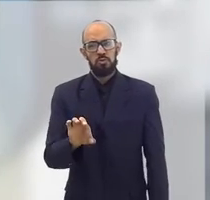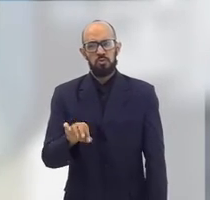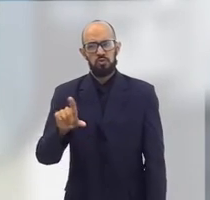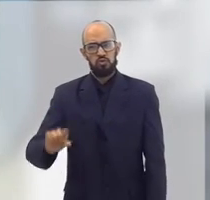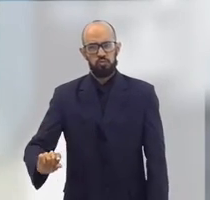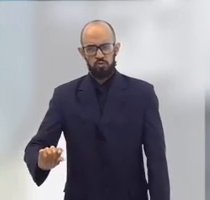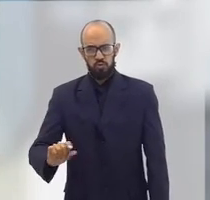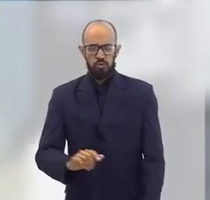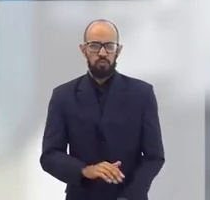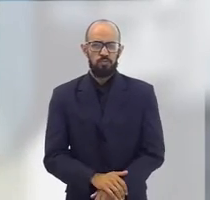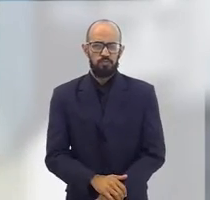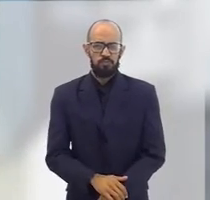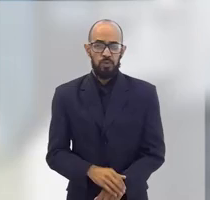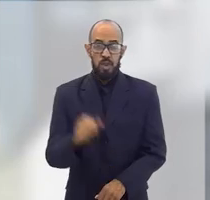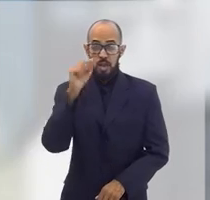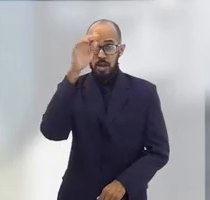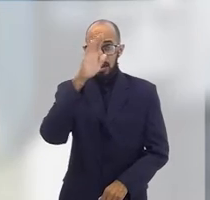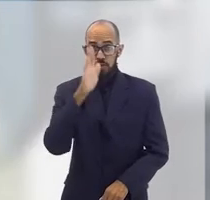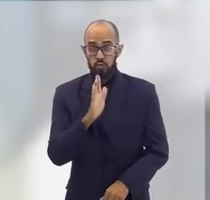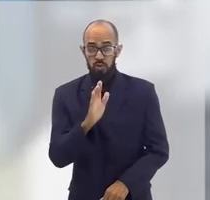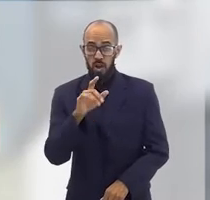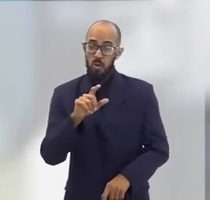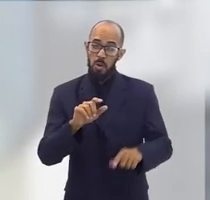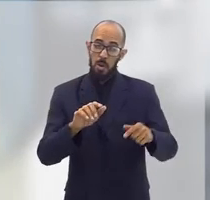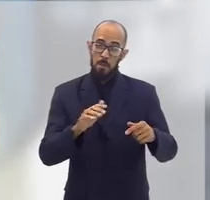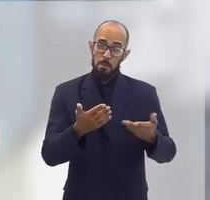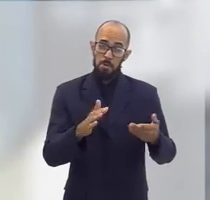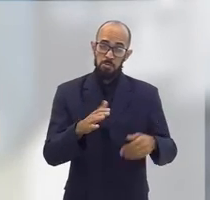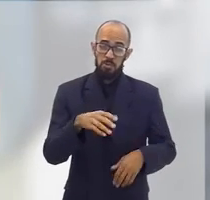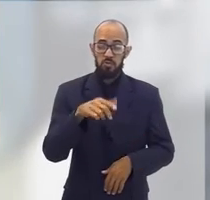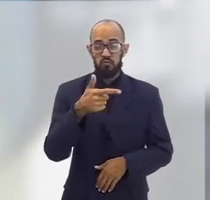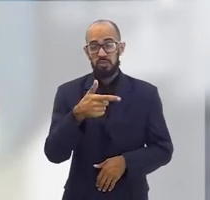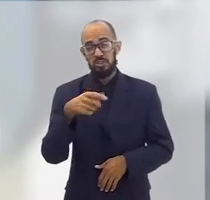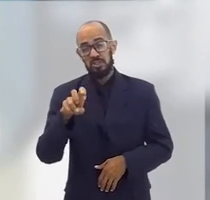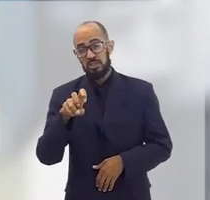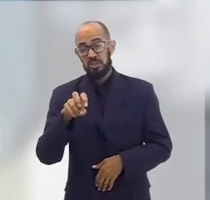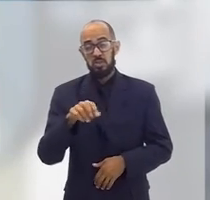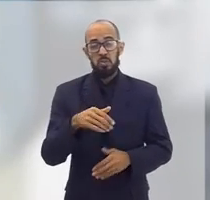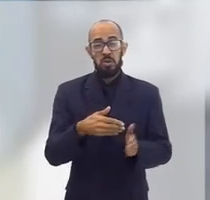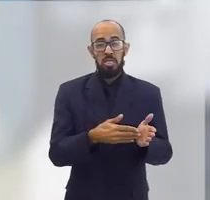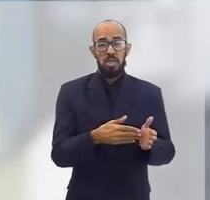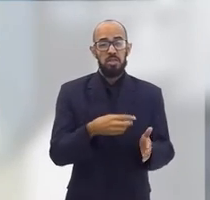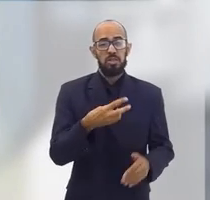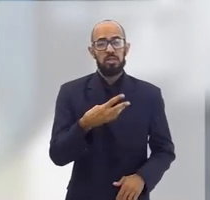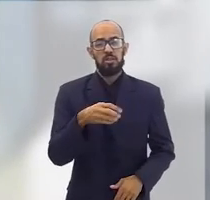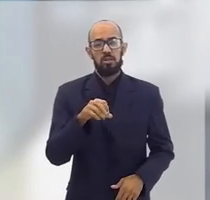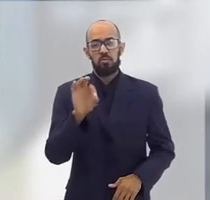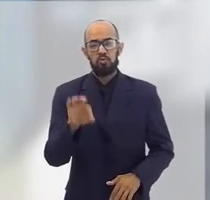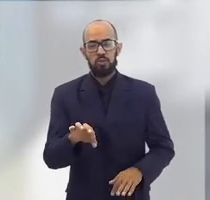quebra. Em âmbito nacional, a gente fala de um pouco menos, é de 25% a 30%. Mas, enfim,